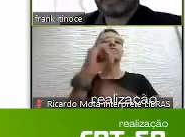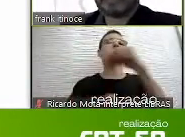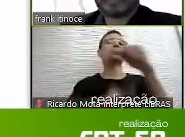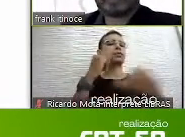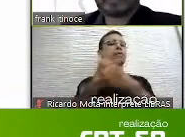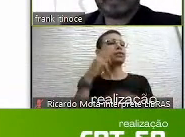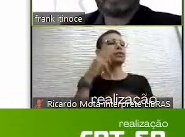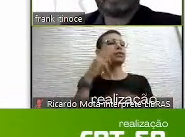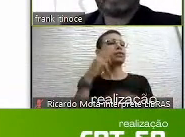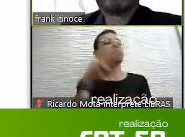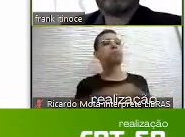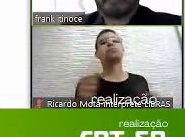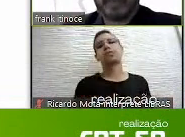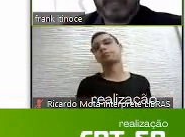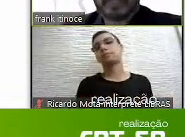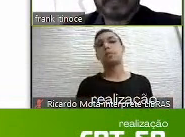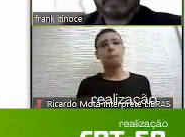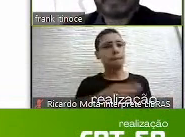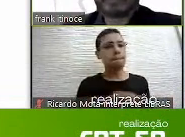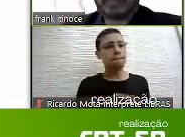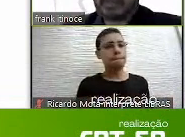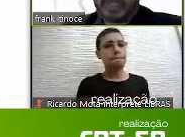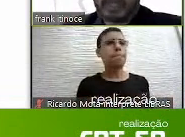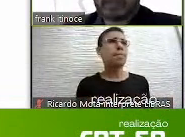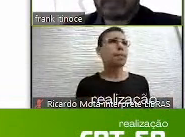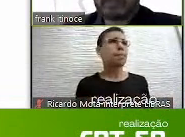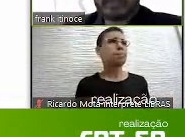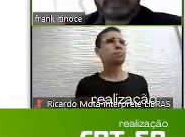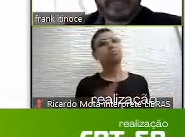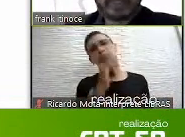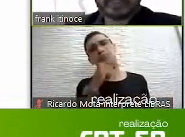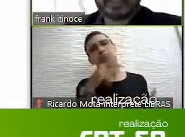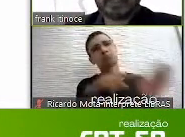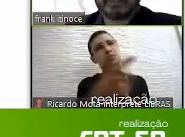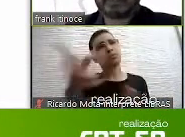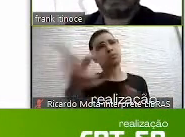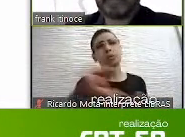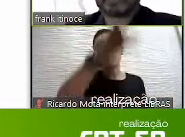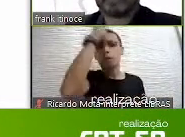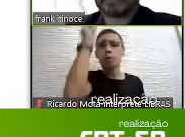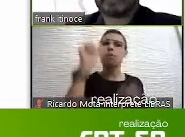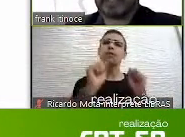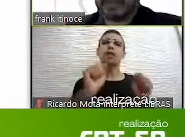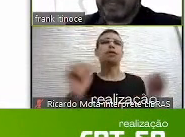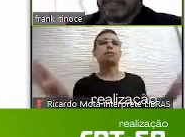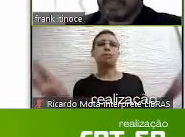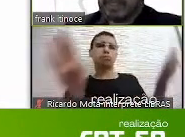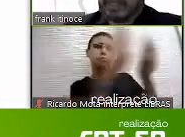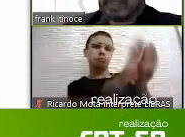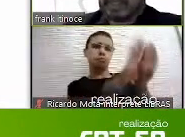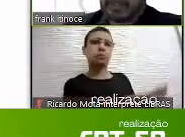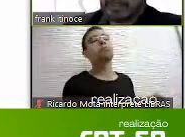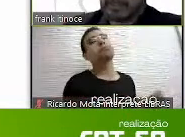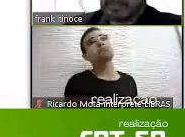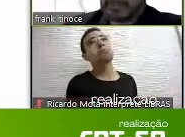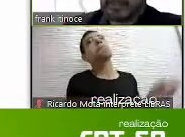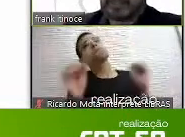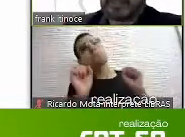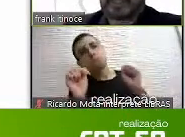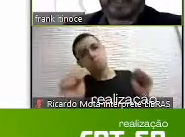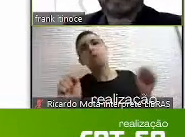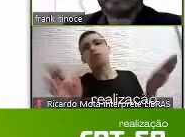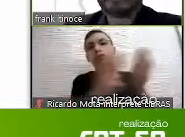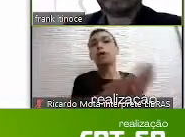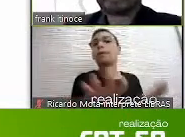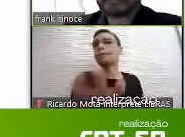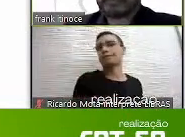Bombeiro pode interditar? Pode, mas é muito raro, muito raro. É só se realmente o prédio estiver desabando, que nem aqueles exemplos que o